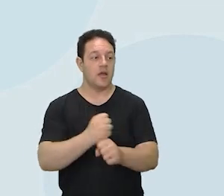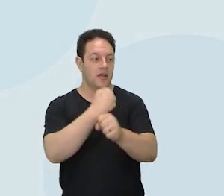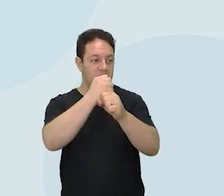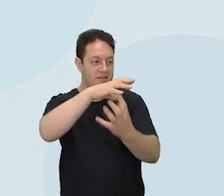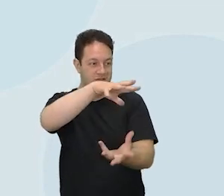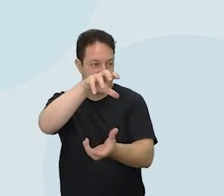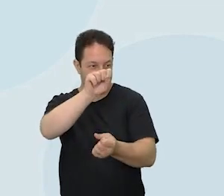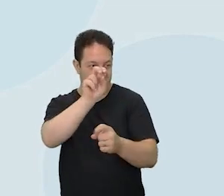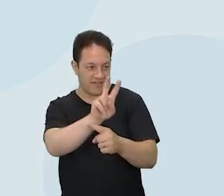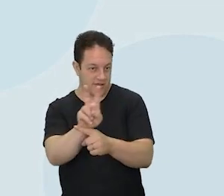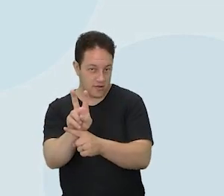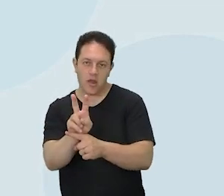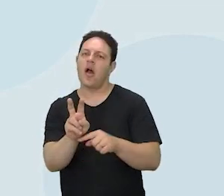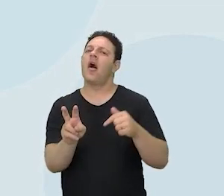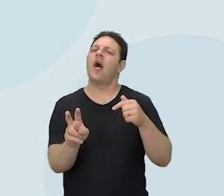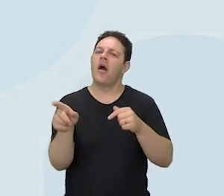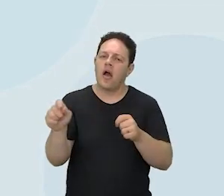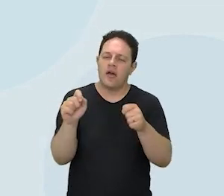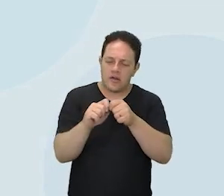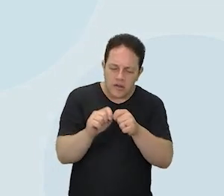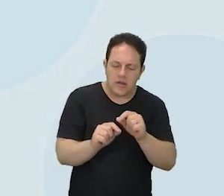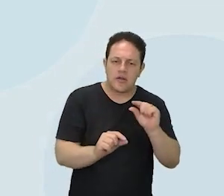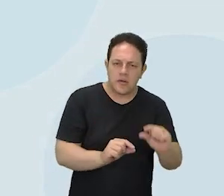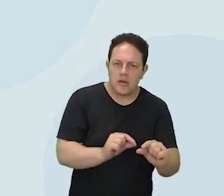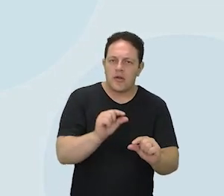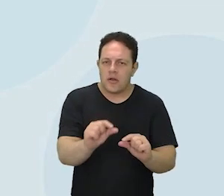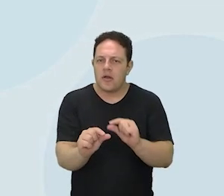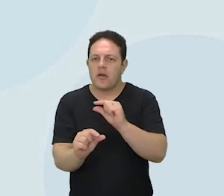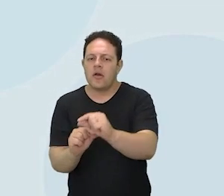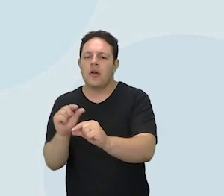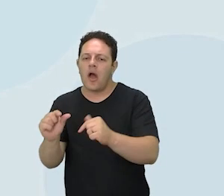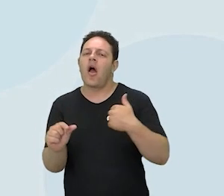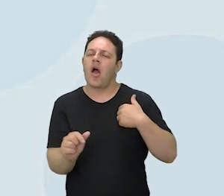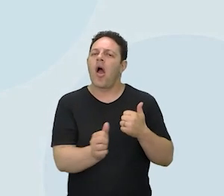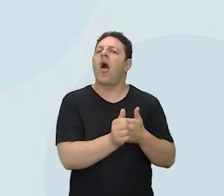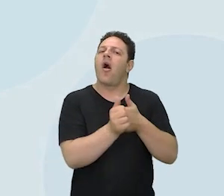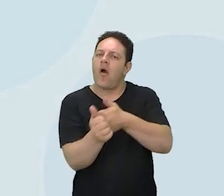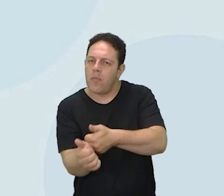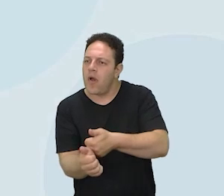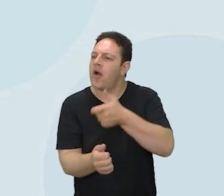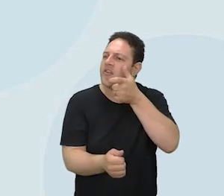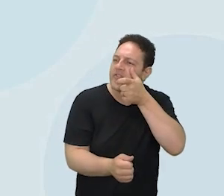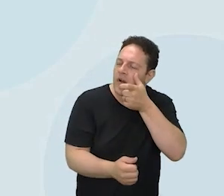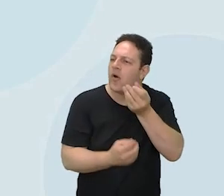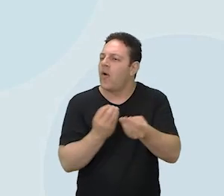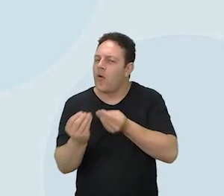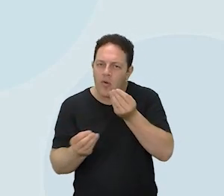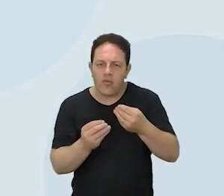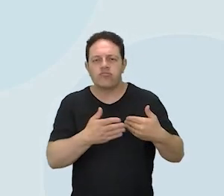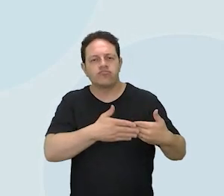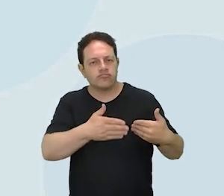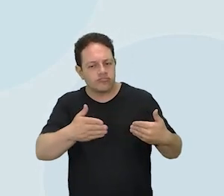cada etapa eu acompanhei, né? Eu vou falar já sobre todo esse processo, né?